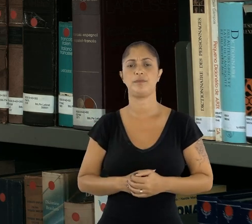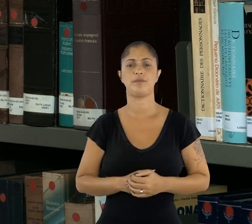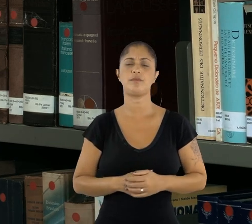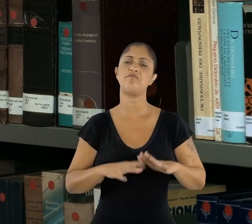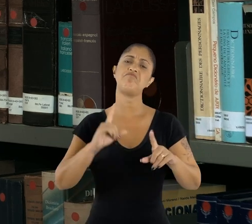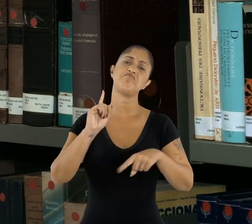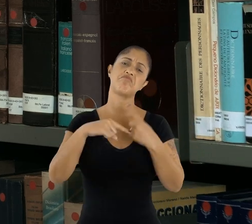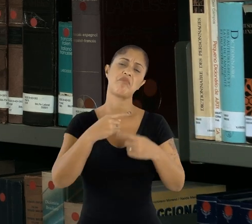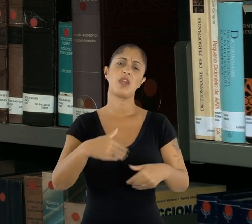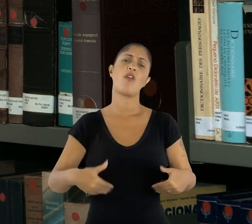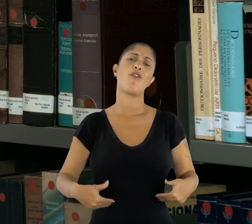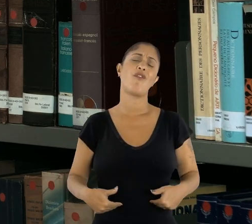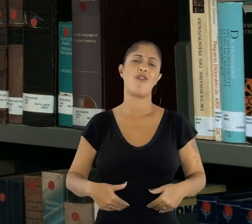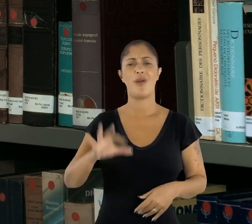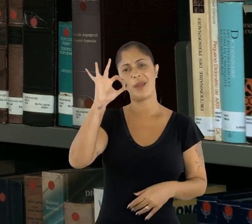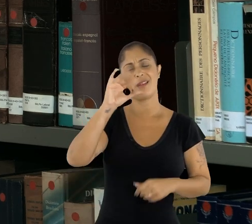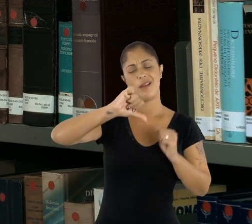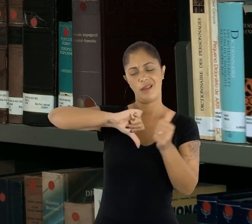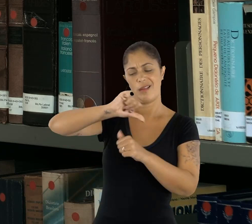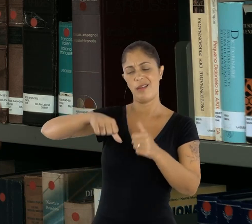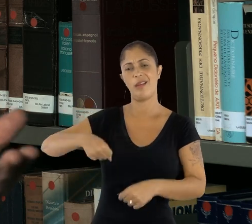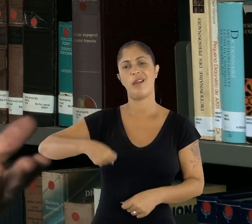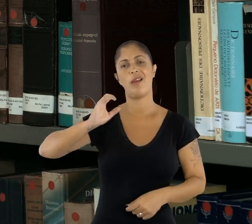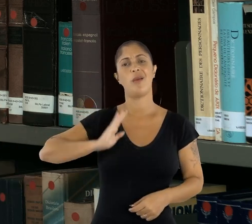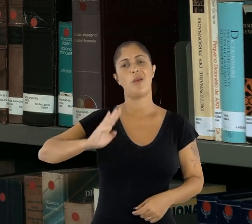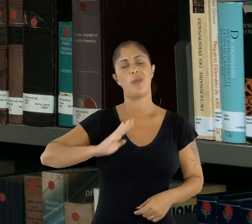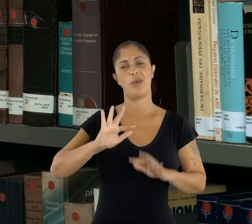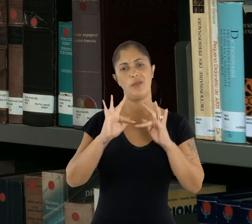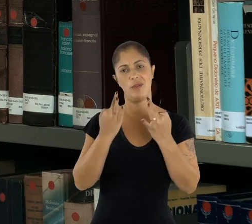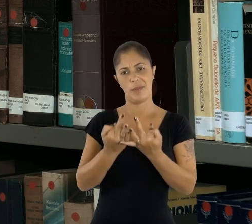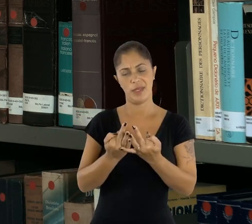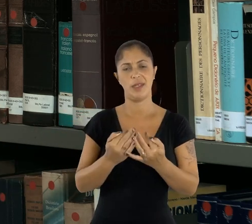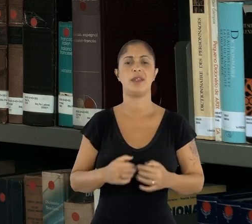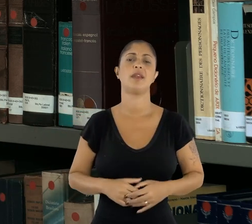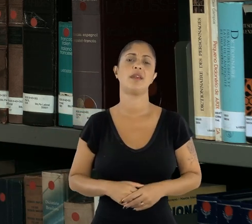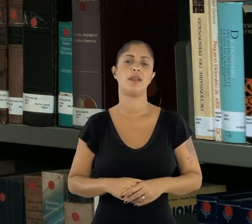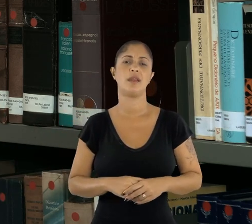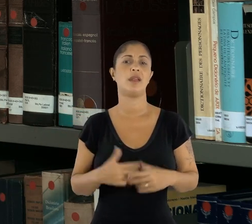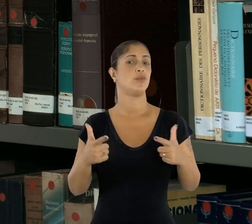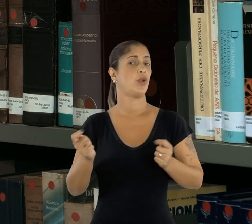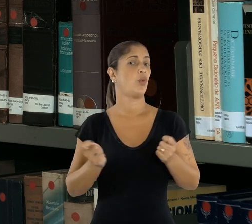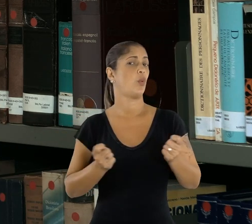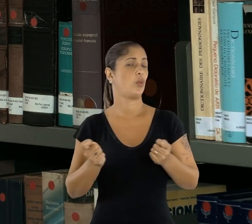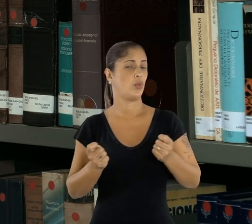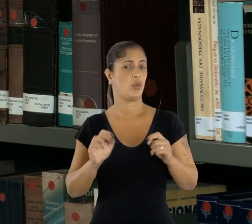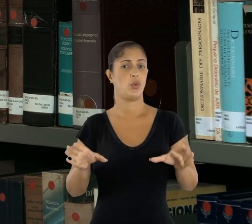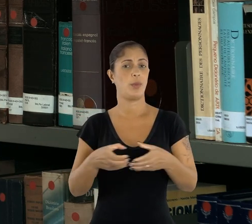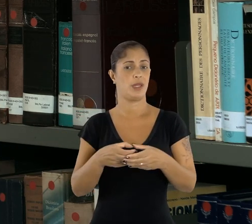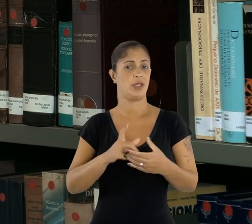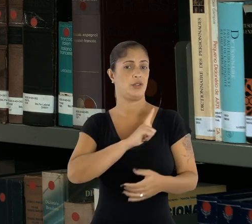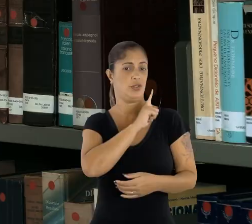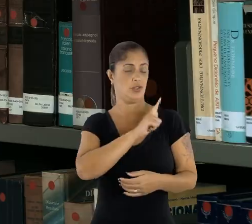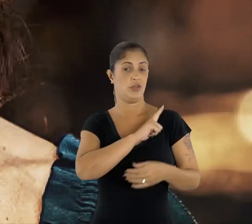foi desmantelado, porque o Fome Zero virou Bolsa Família, e o Bolsa Família já não tinha mais o controle